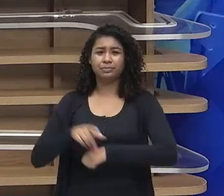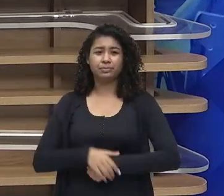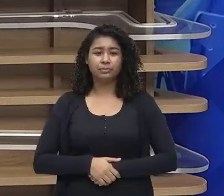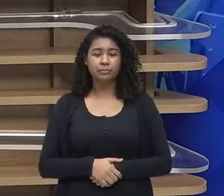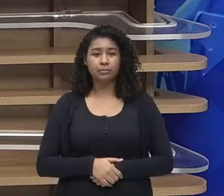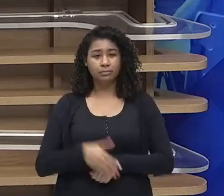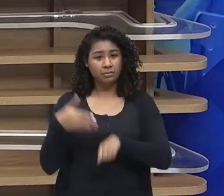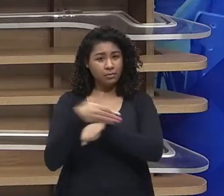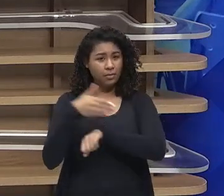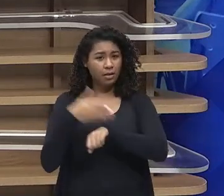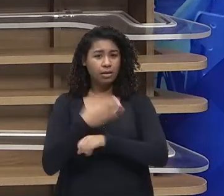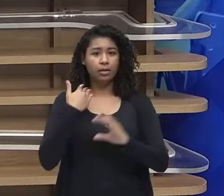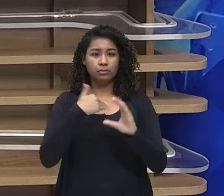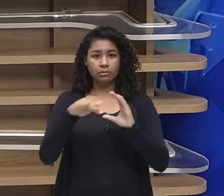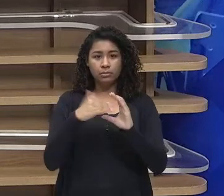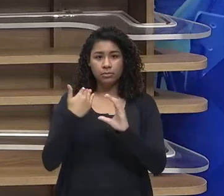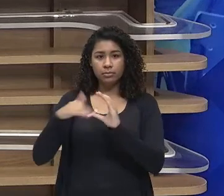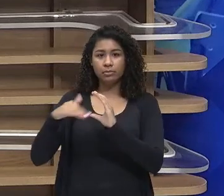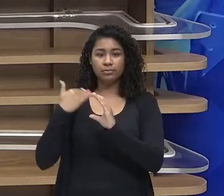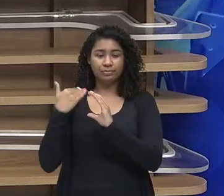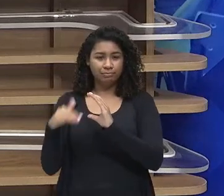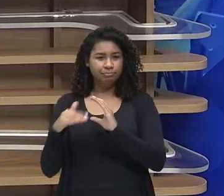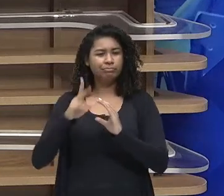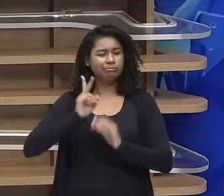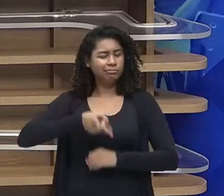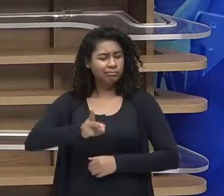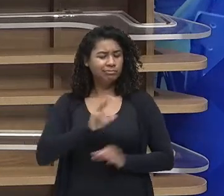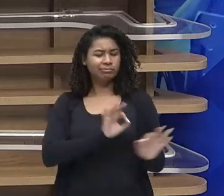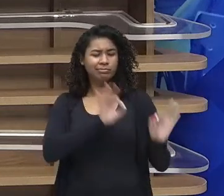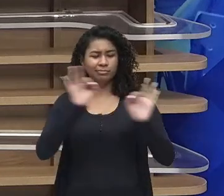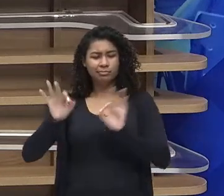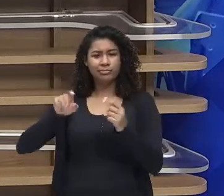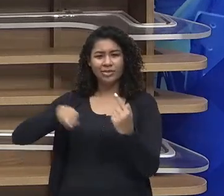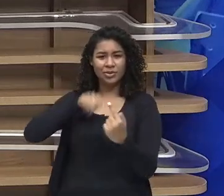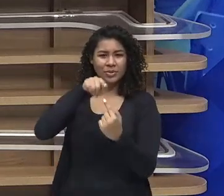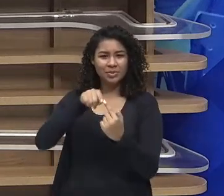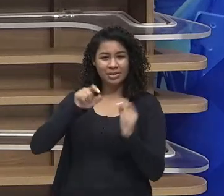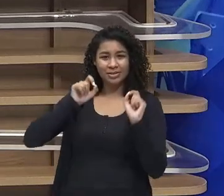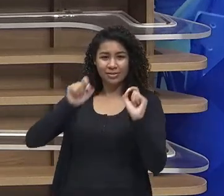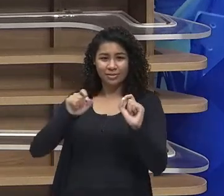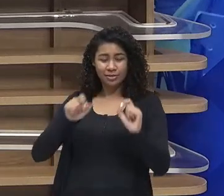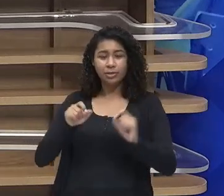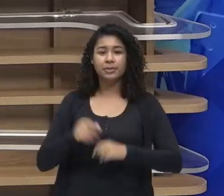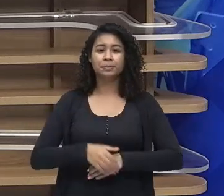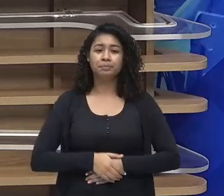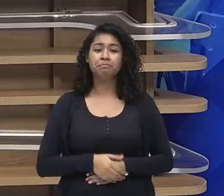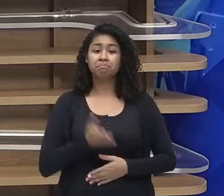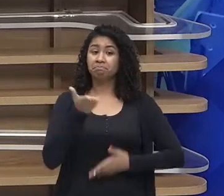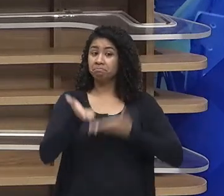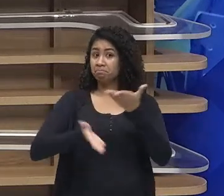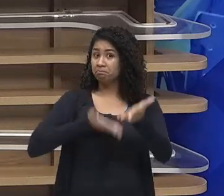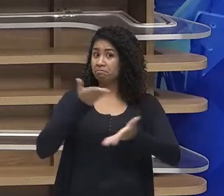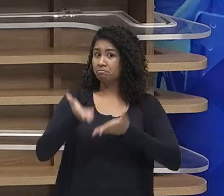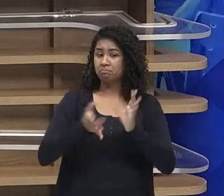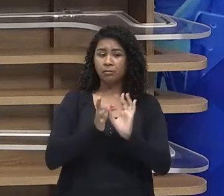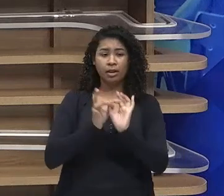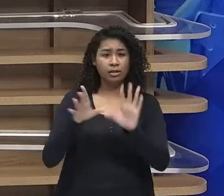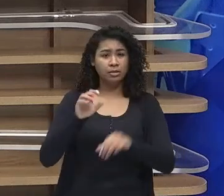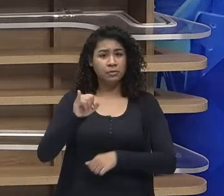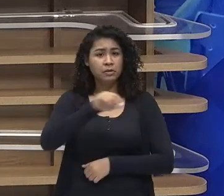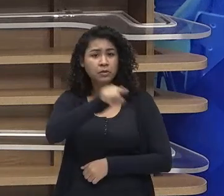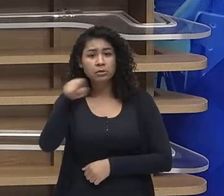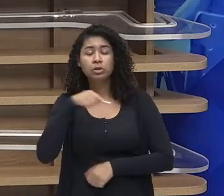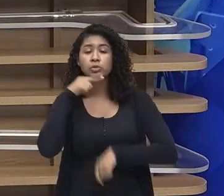chat, sempre acompanhando as nossas aulas e, claro, com o objetivo de estar à disposição para dúvidas. Então, se você tem